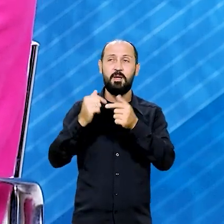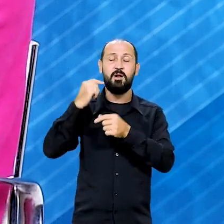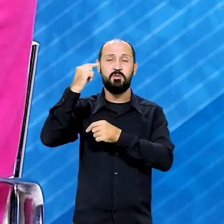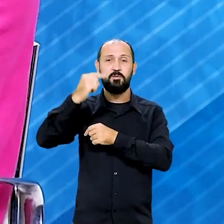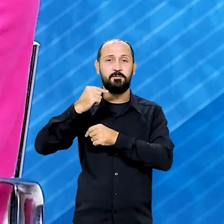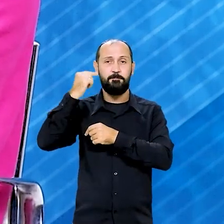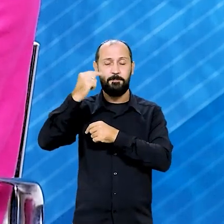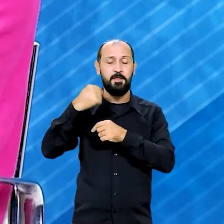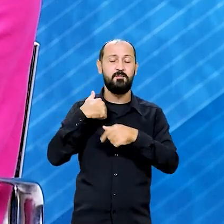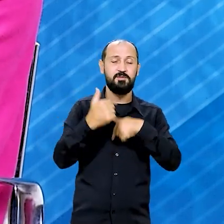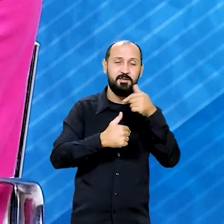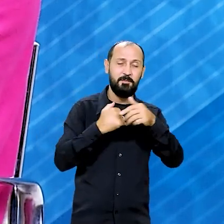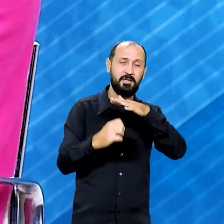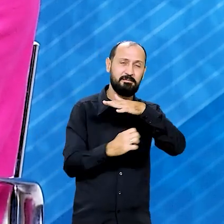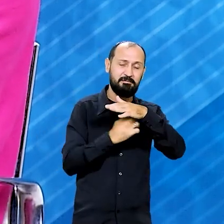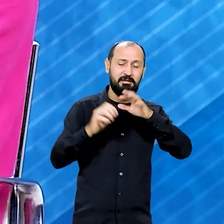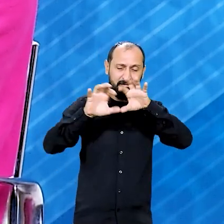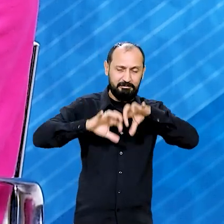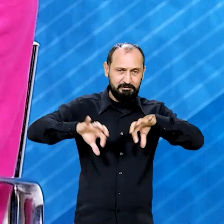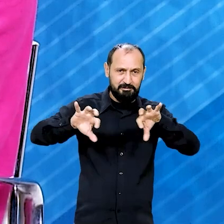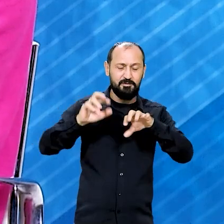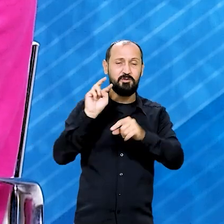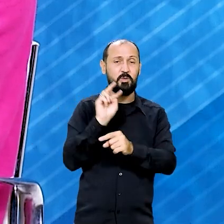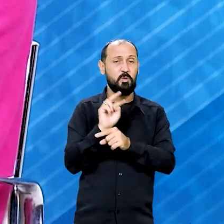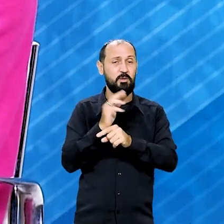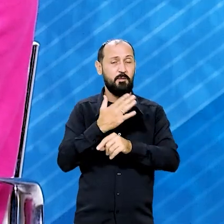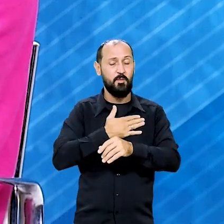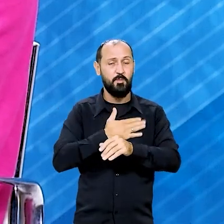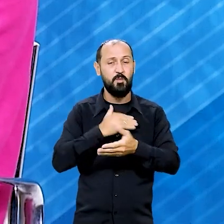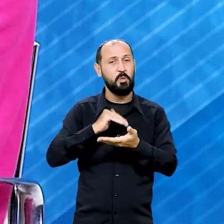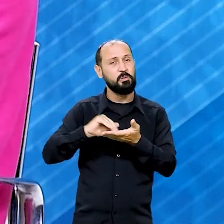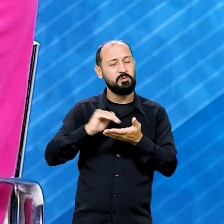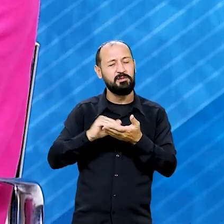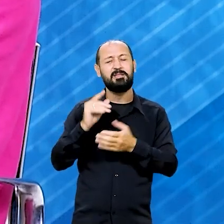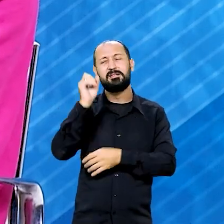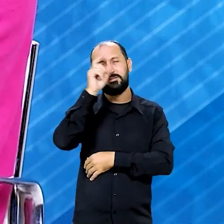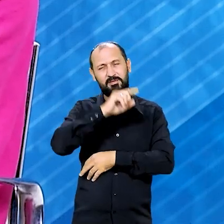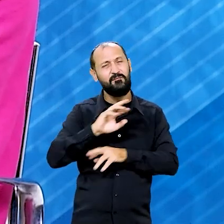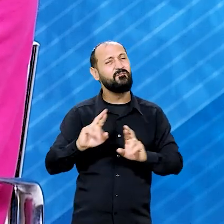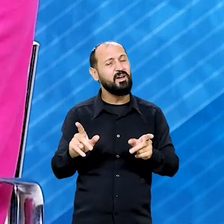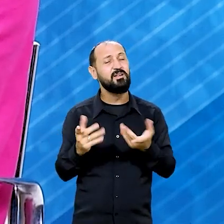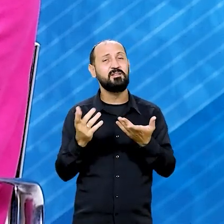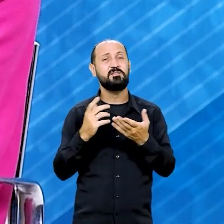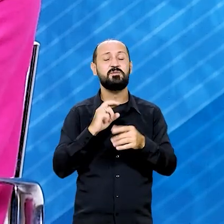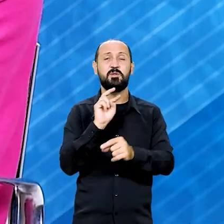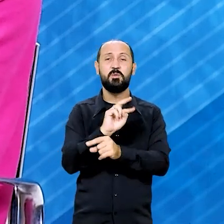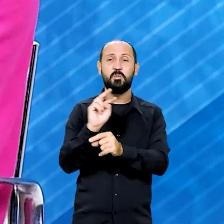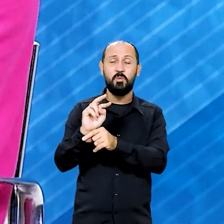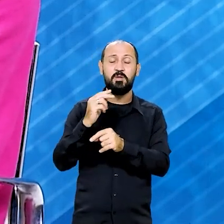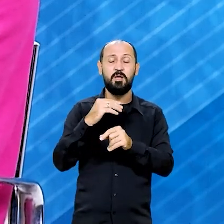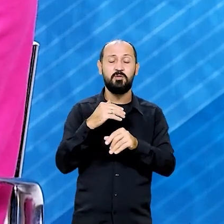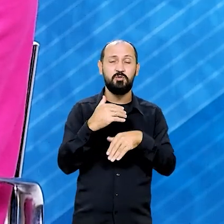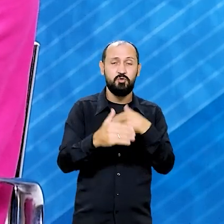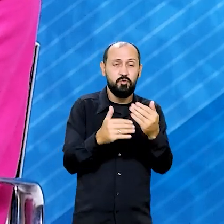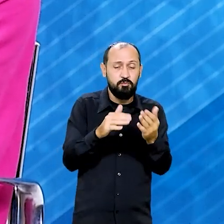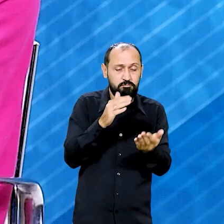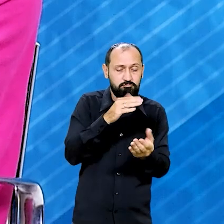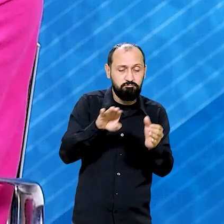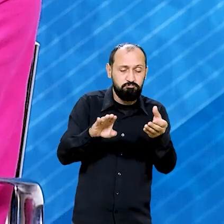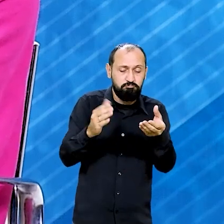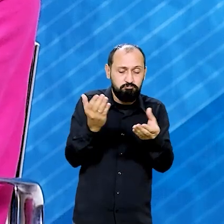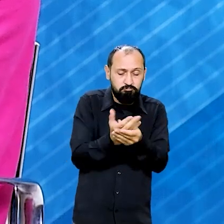exemplo, advogar uma coisa e ser empreendedor é outra. Você gerir o seu escritório é muito diferente de você cuidar de uma